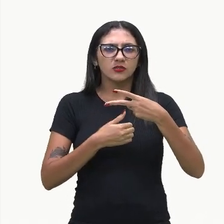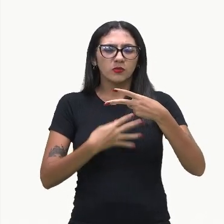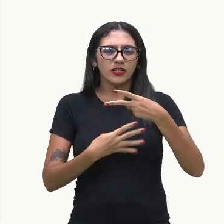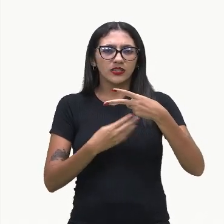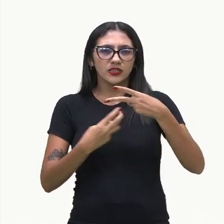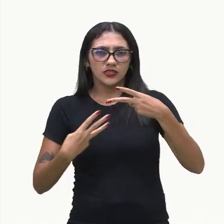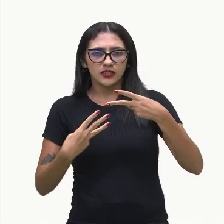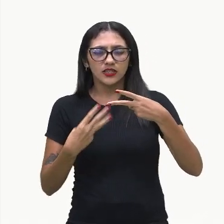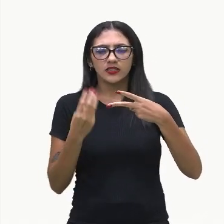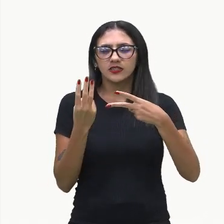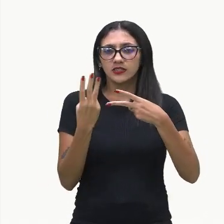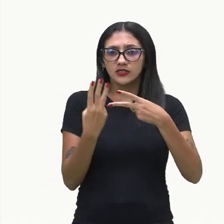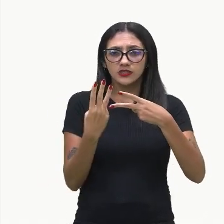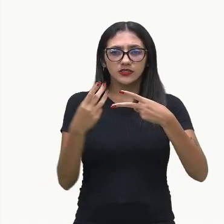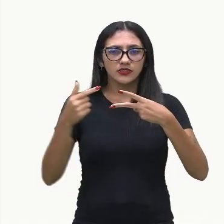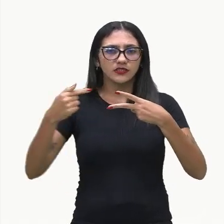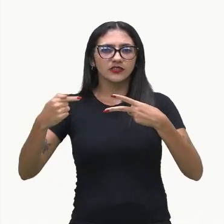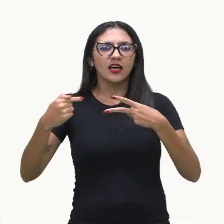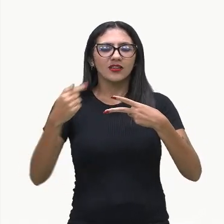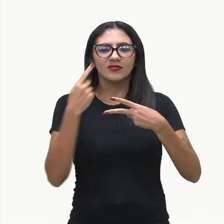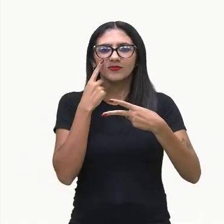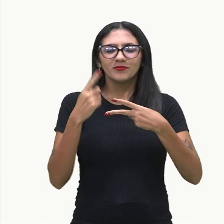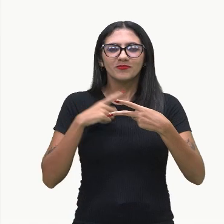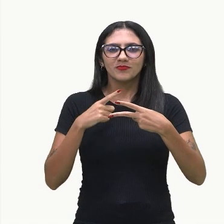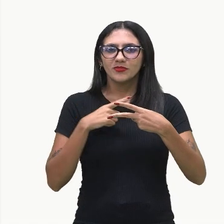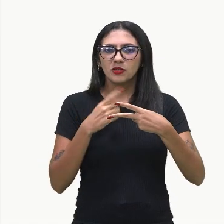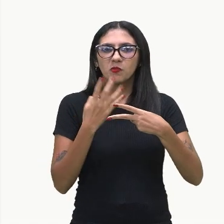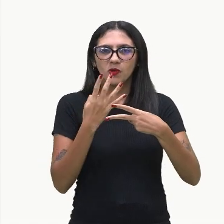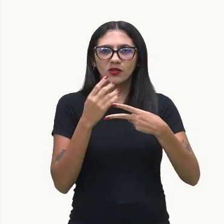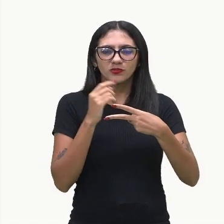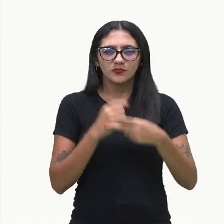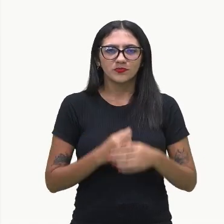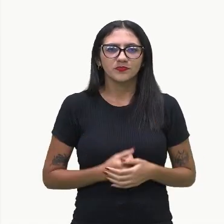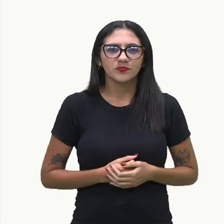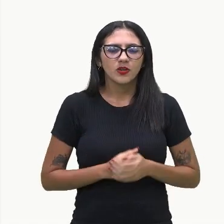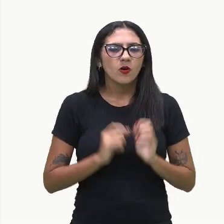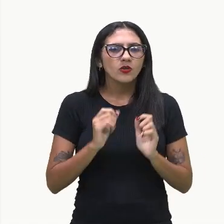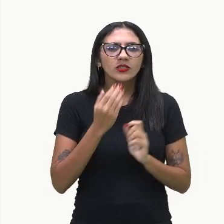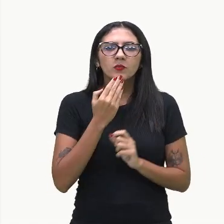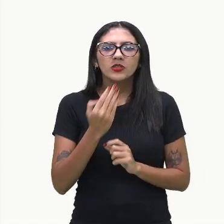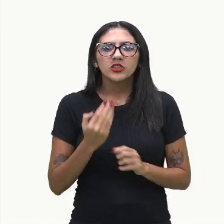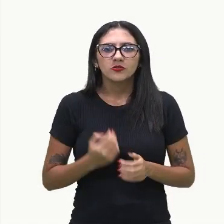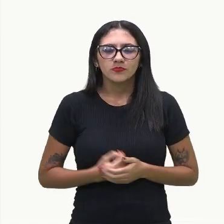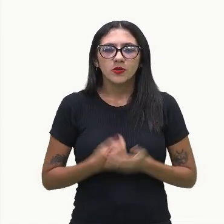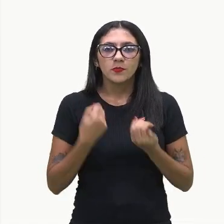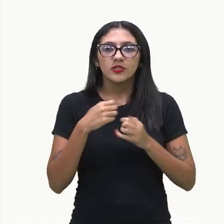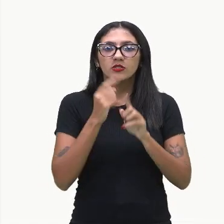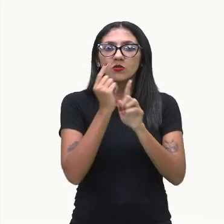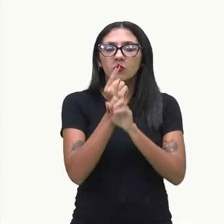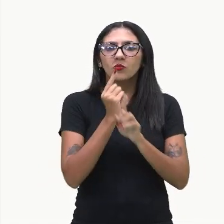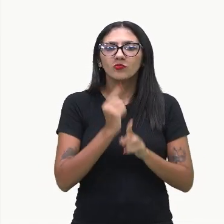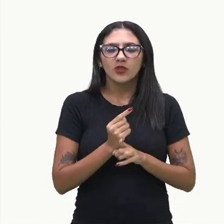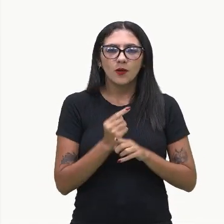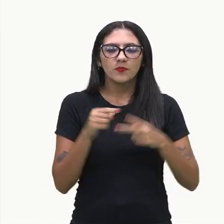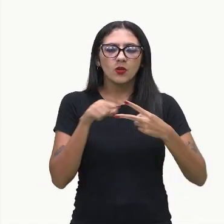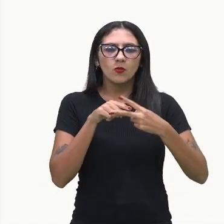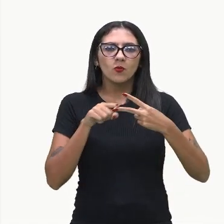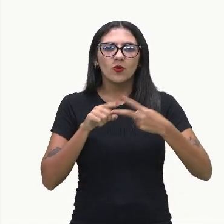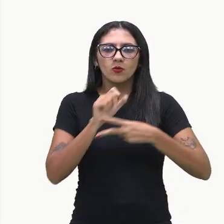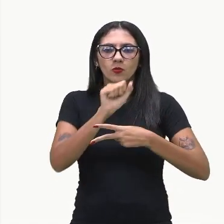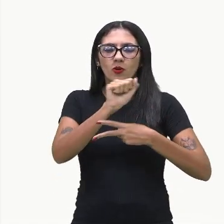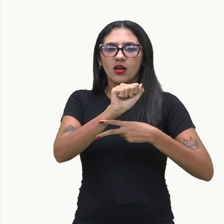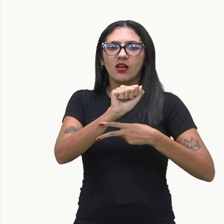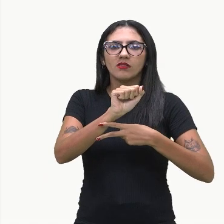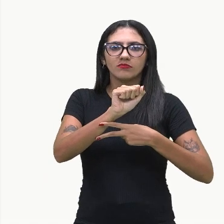de 37 graus. E a questão está pedindo qual o valor do ângulo A na